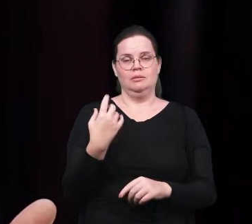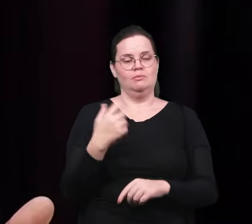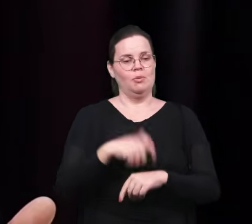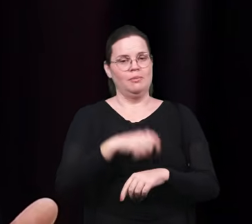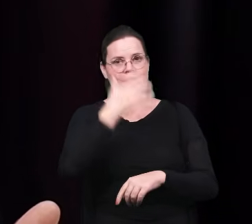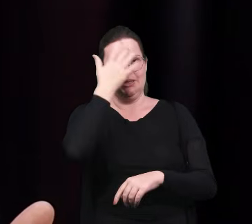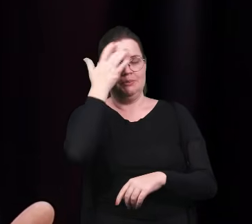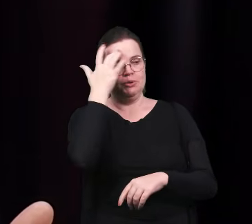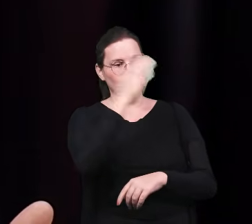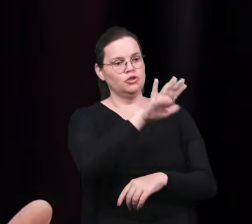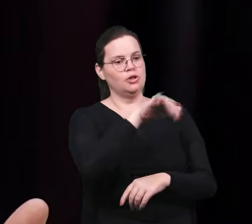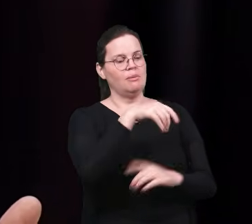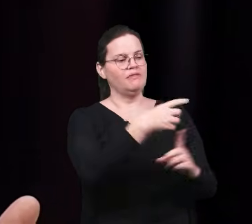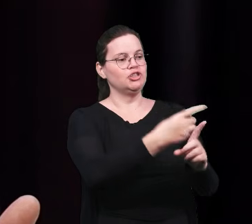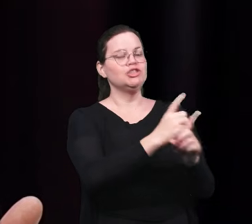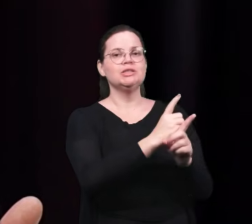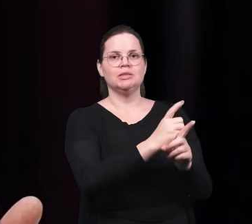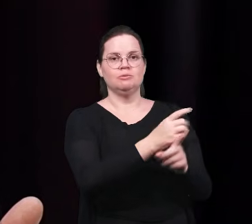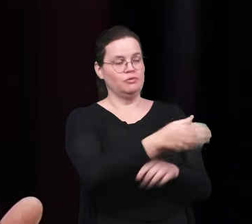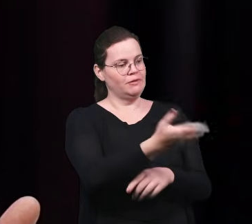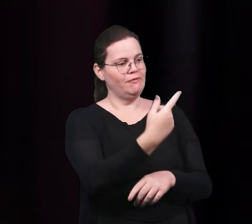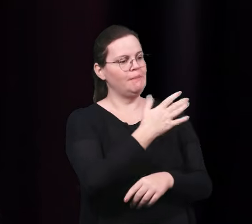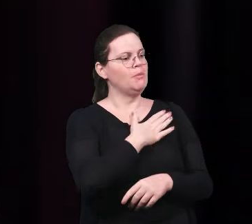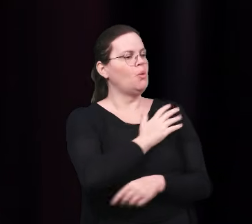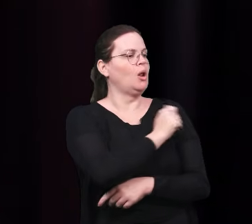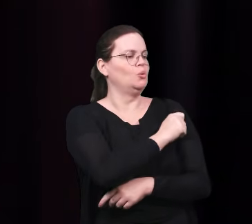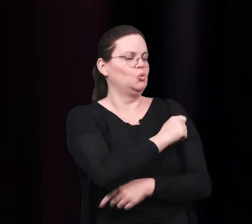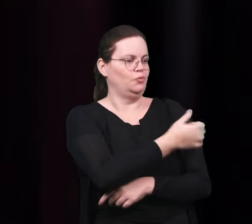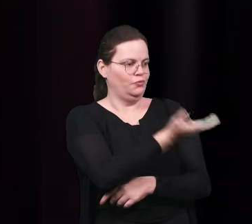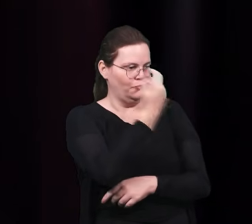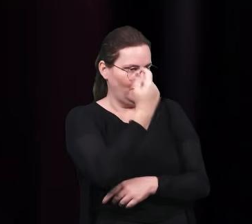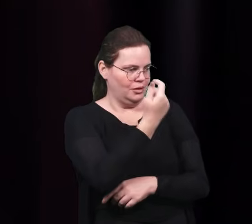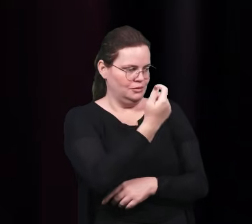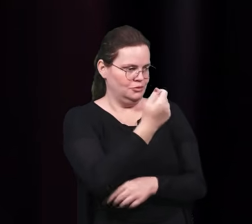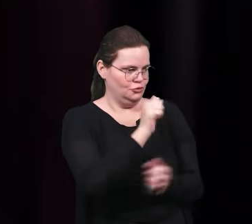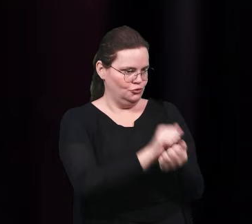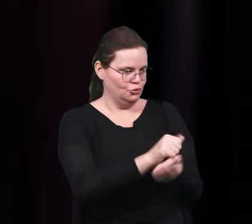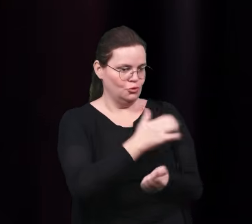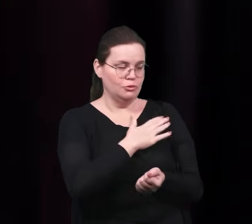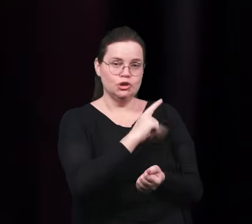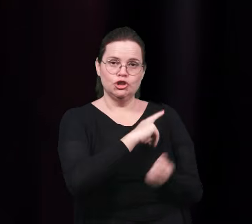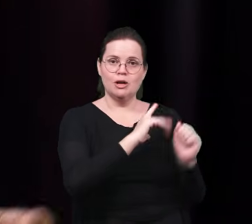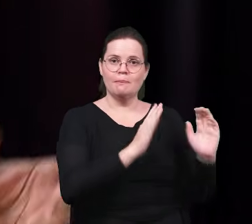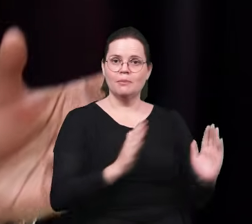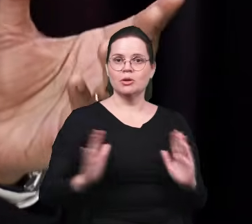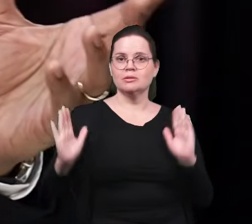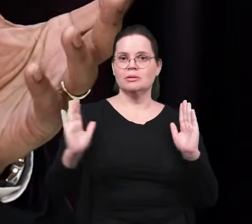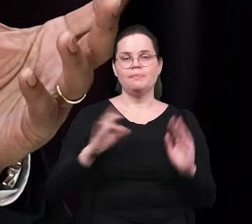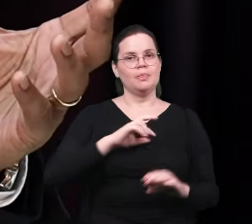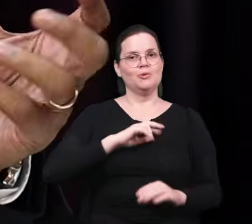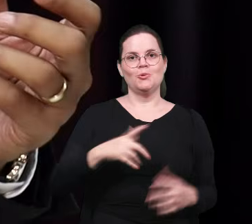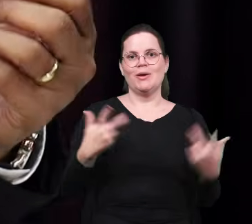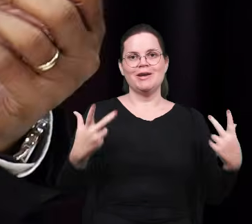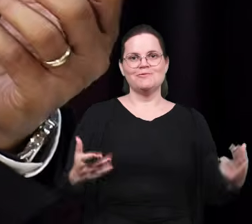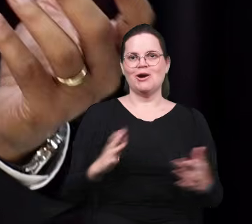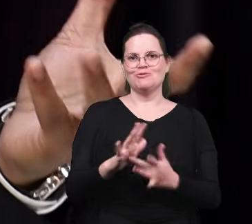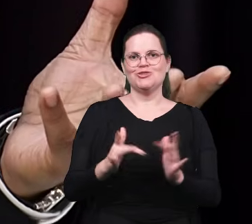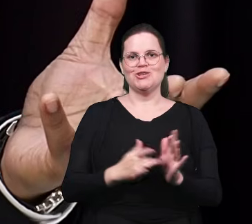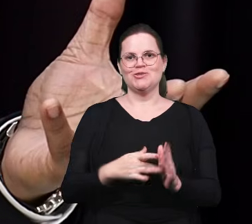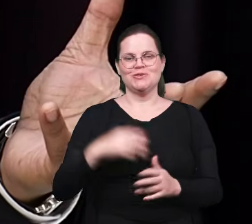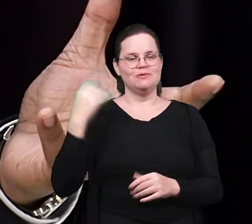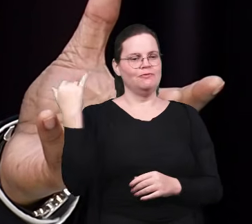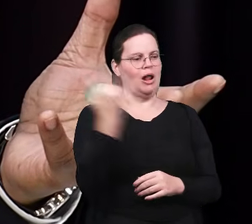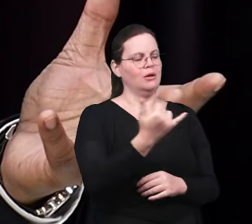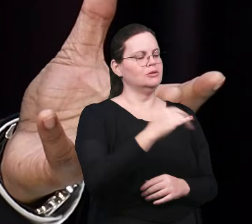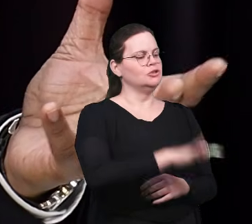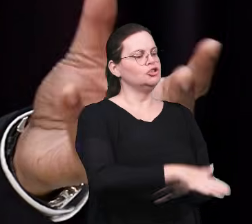discípulo para segui-lo, era um processo, não era como Jesus fez. Jesus